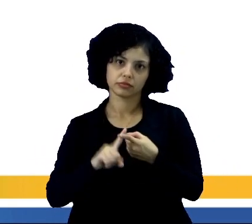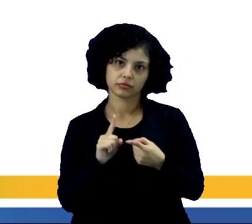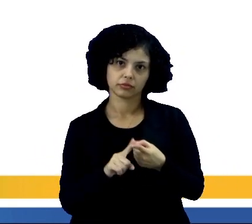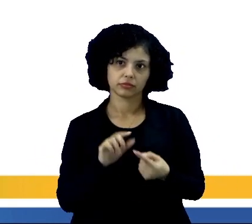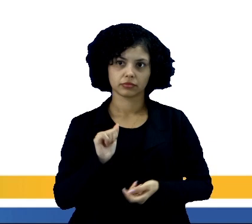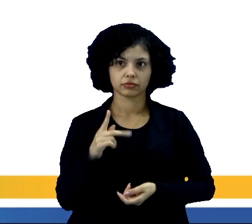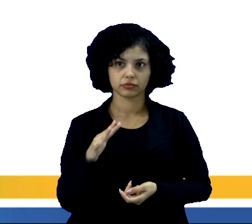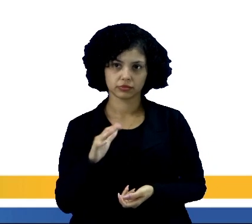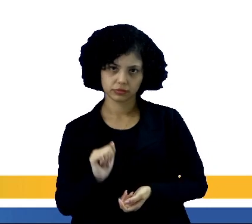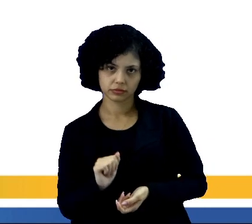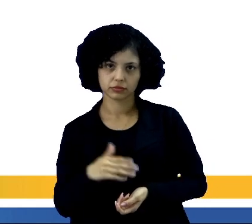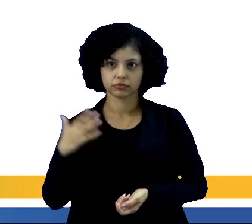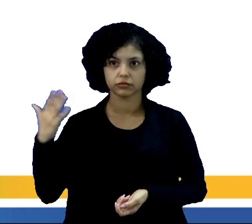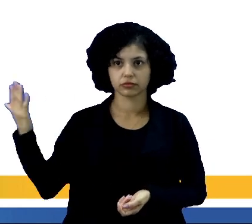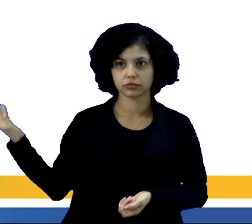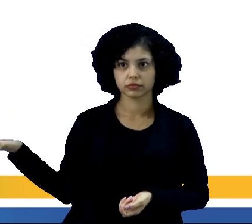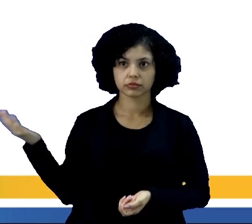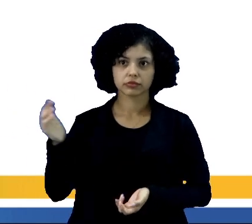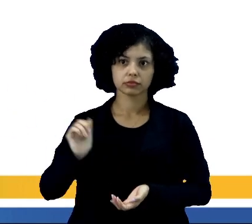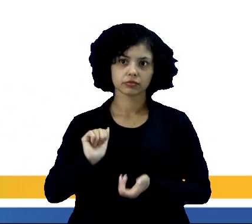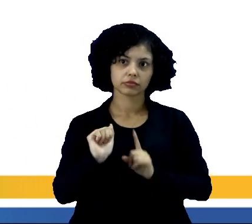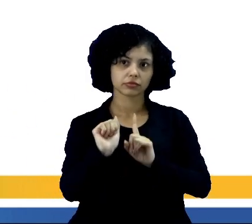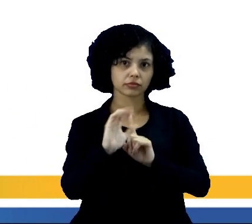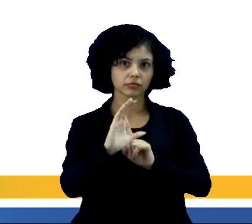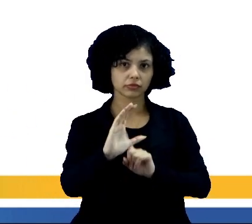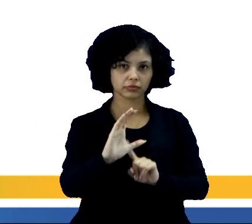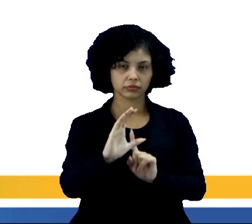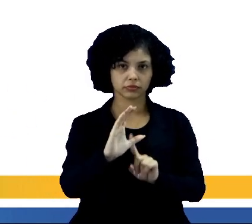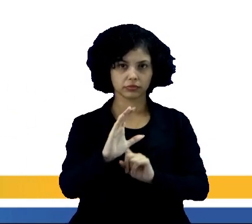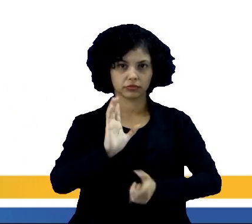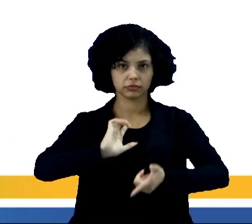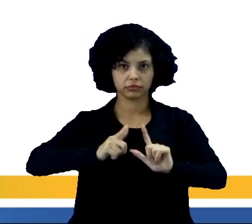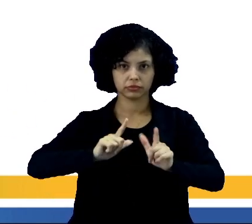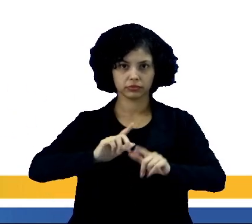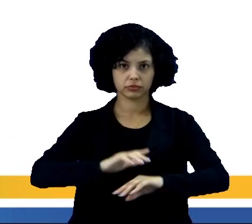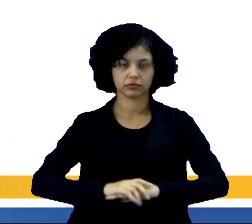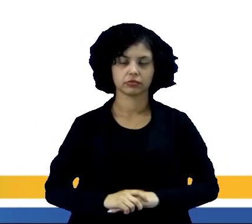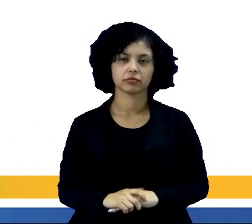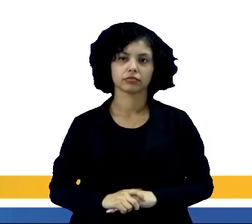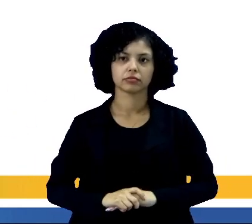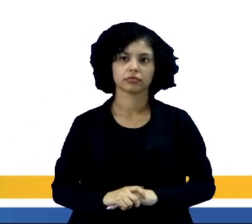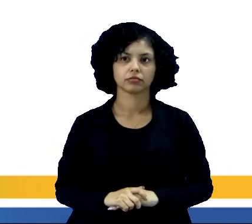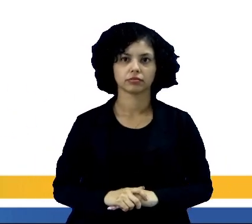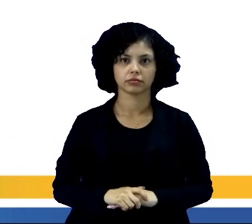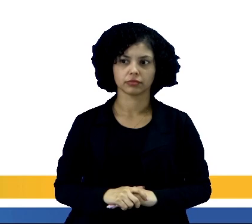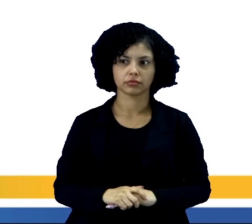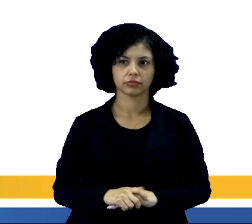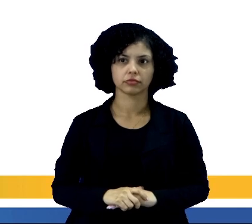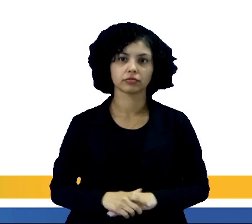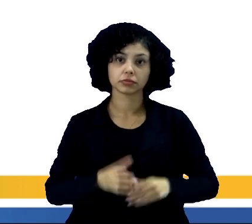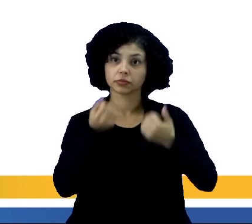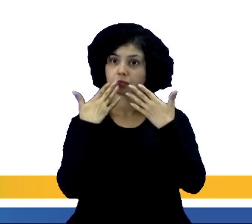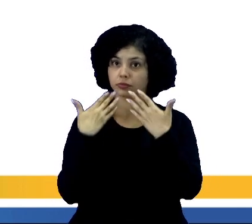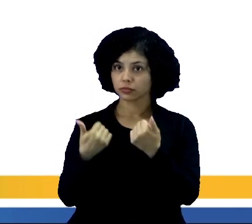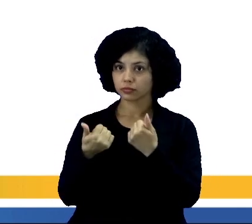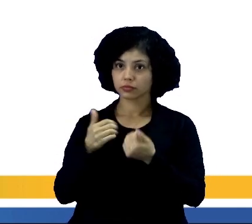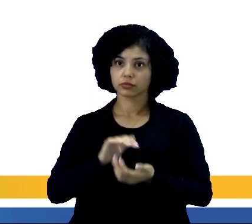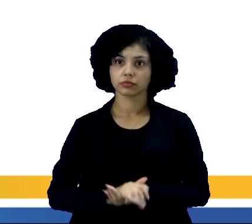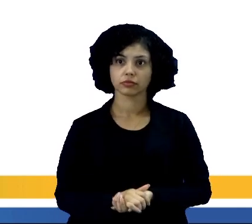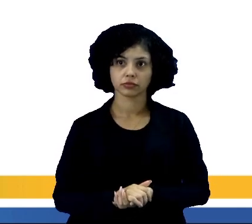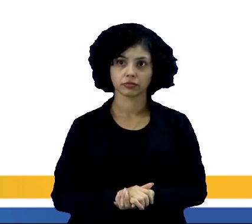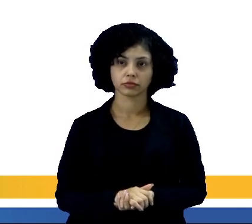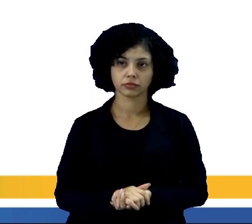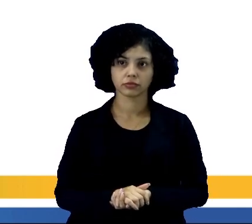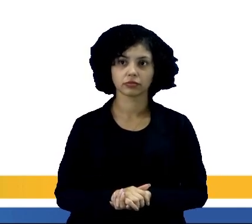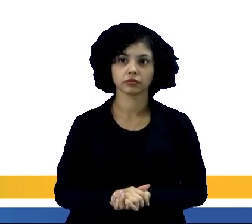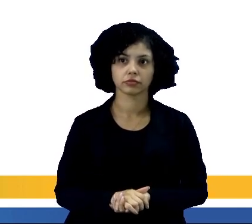é um apêndice porque é apendicular. Resposta correta, axial e apendicular. Tranquilo? São as duas